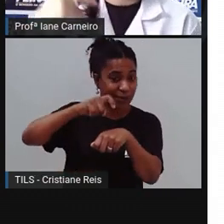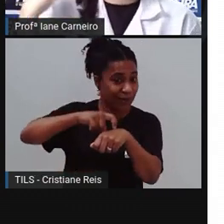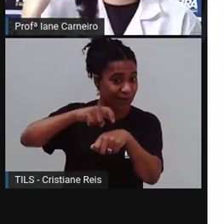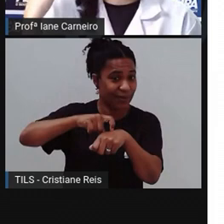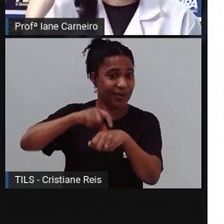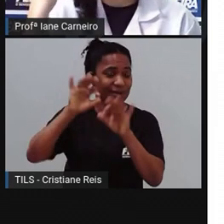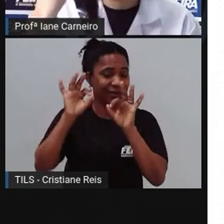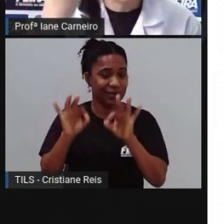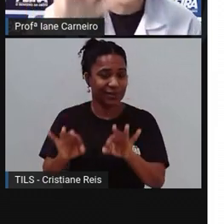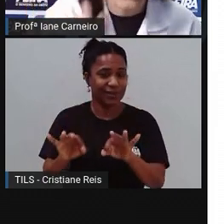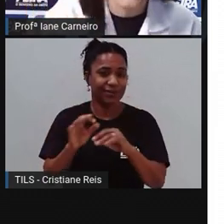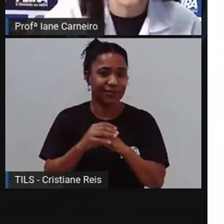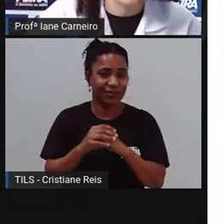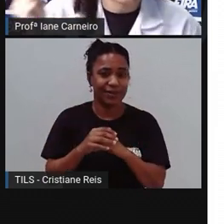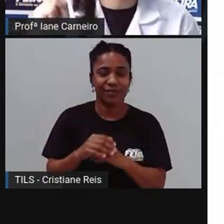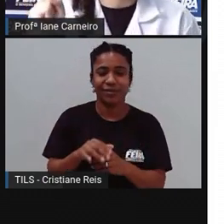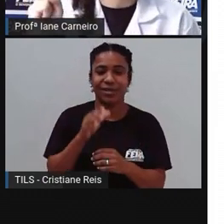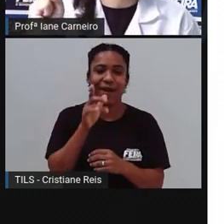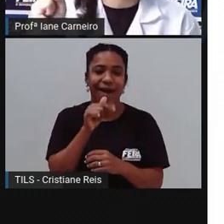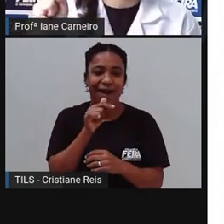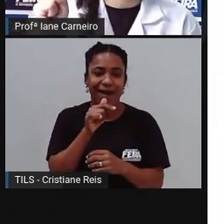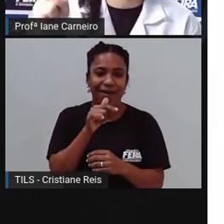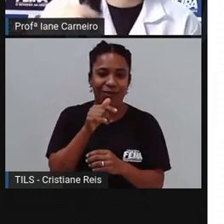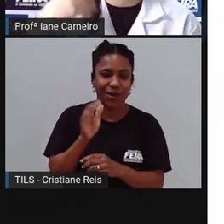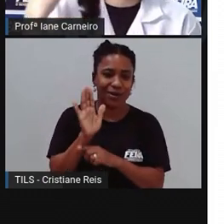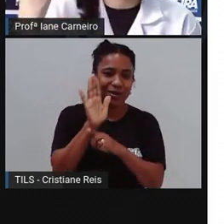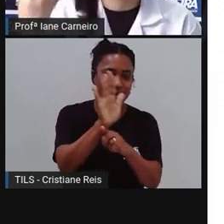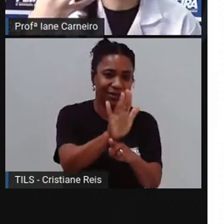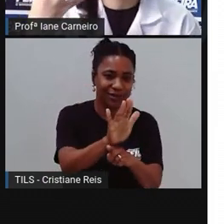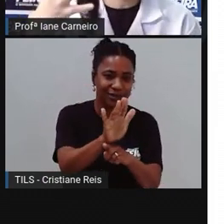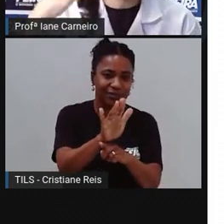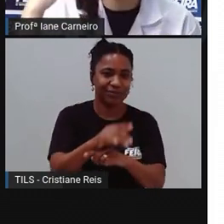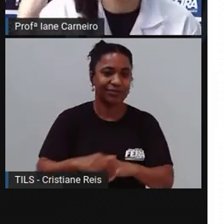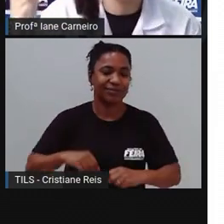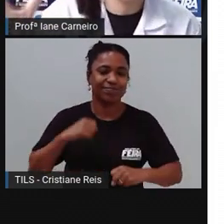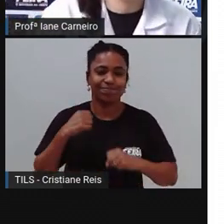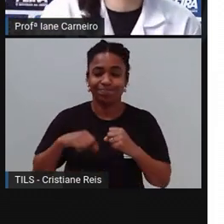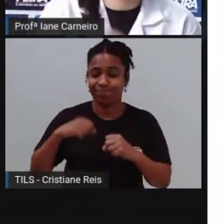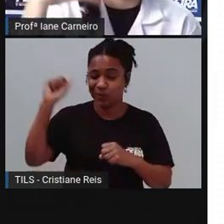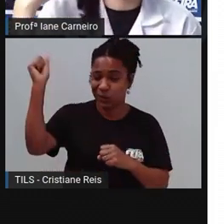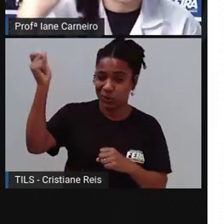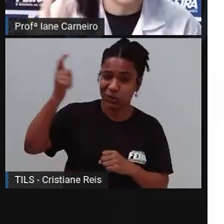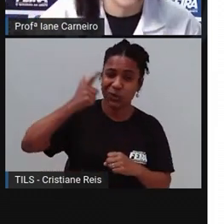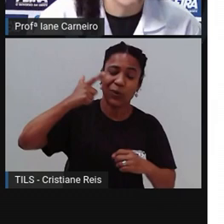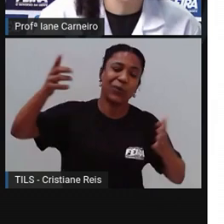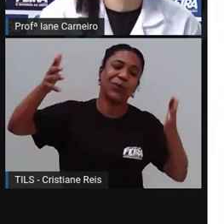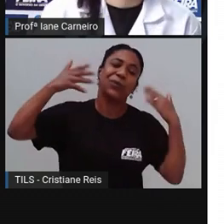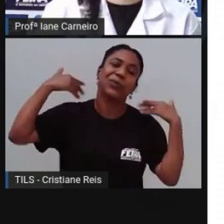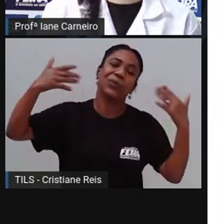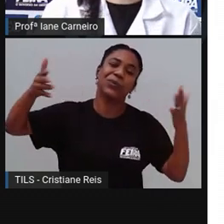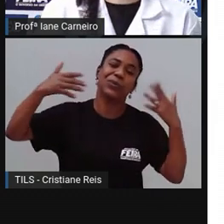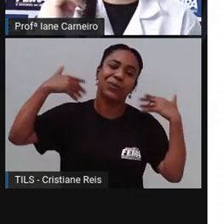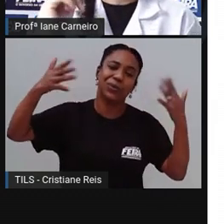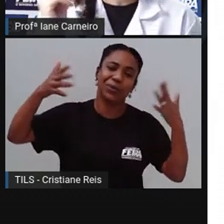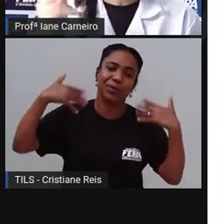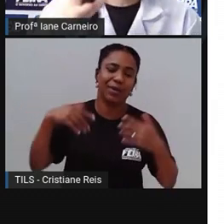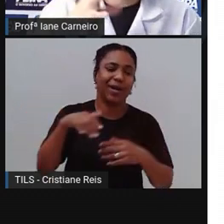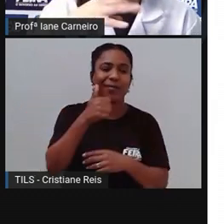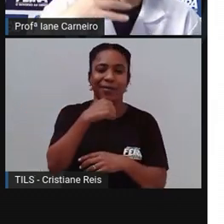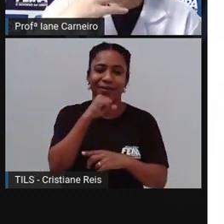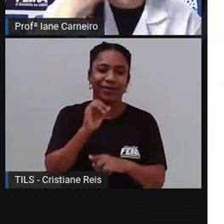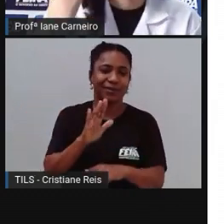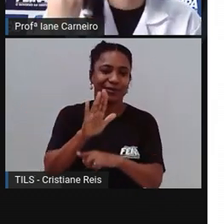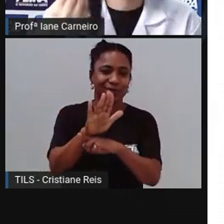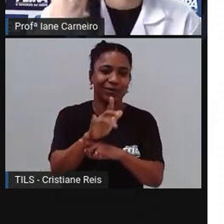né? Às vezes ela dá um copinho de água para eles, né? Porque eles estão, imagine, trabalhando no sol, no calor, né?